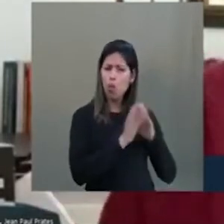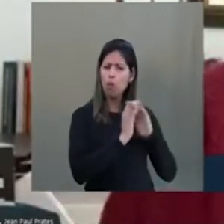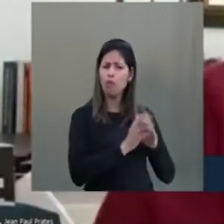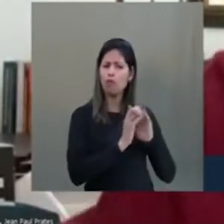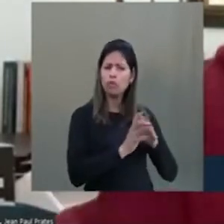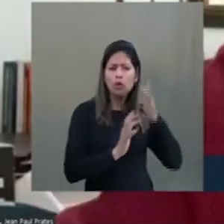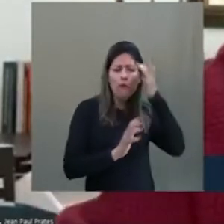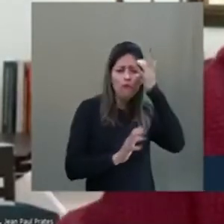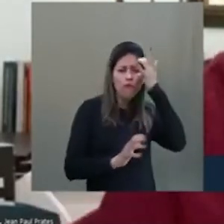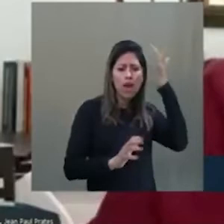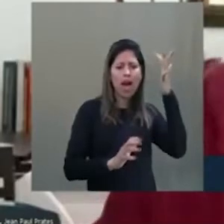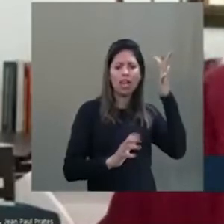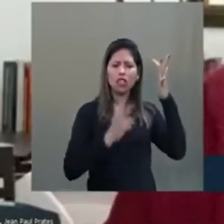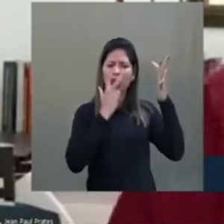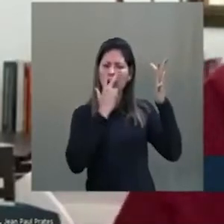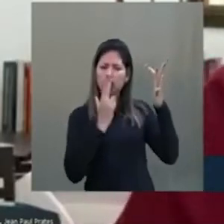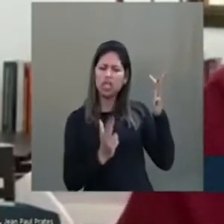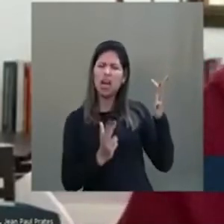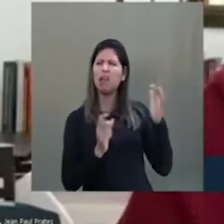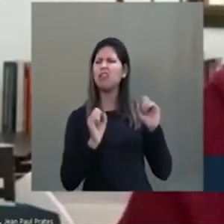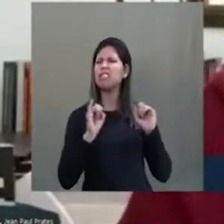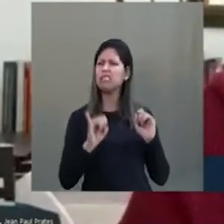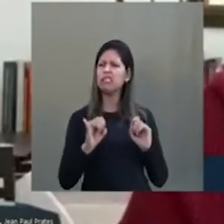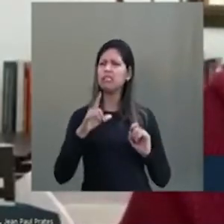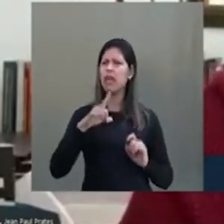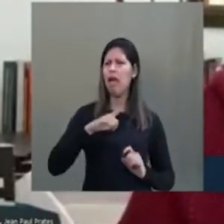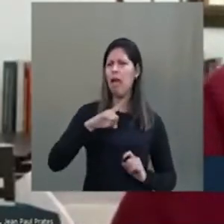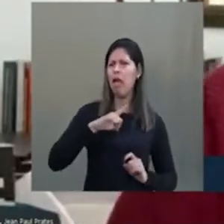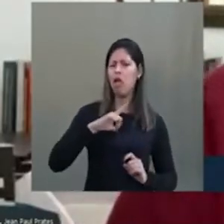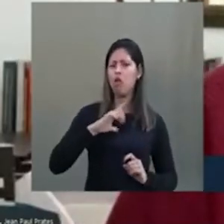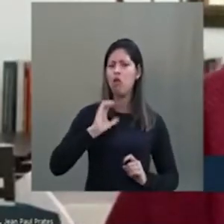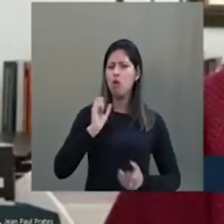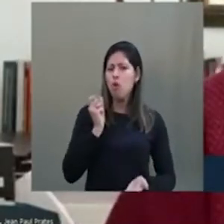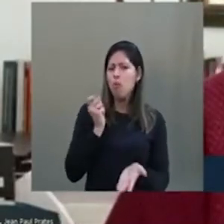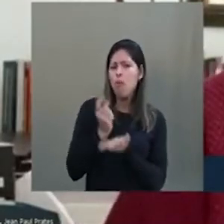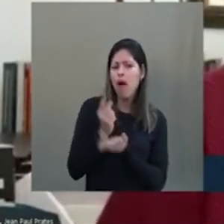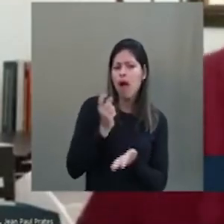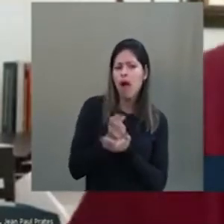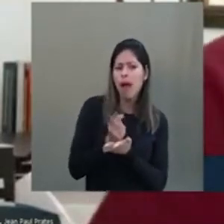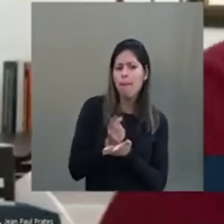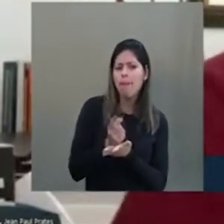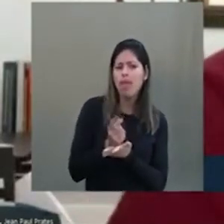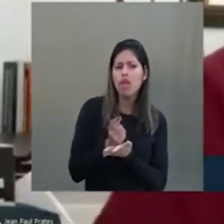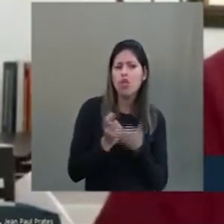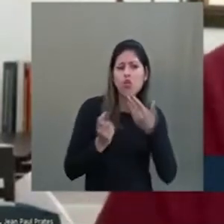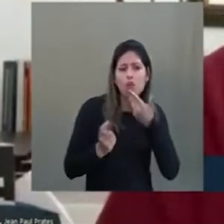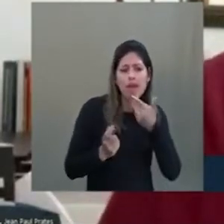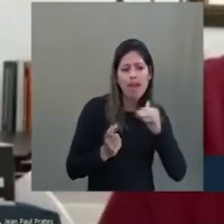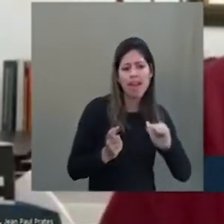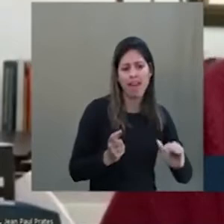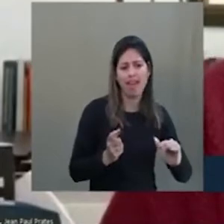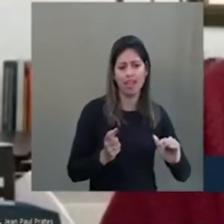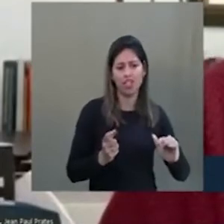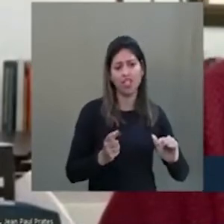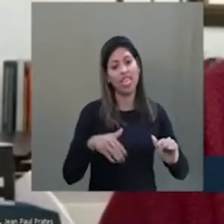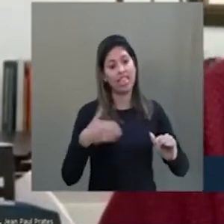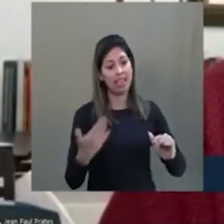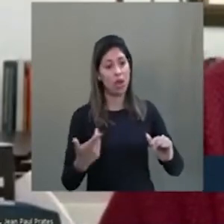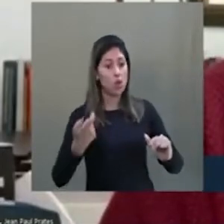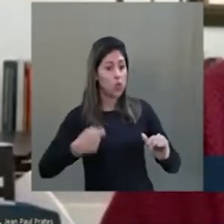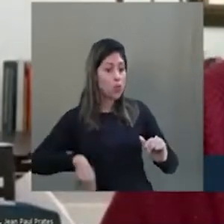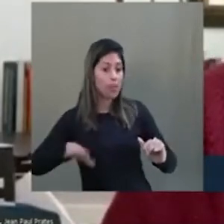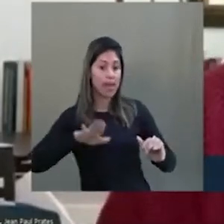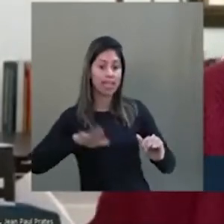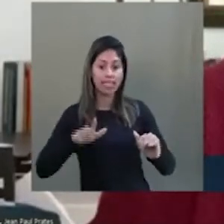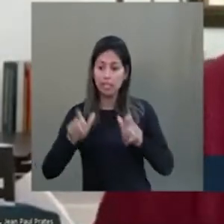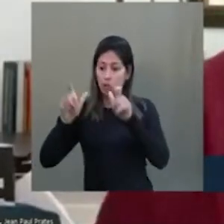se confundir. Ah, se tem o auxílio creche, significa que a criança está na creche. Então, não precisa de lugar aqui reservado para